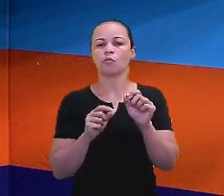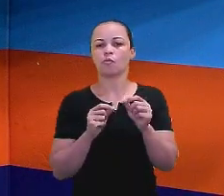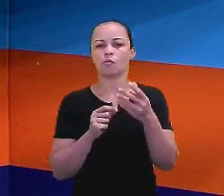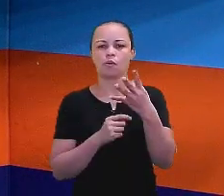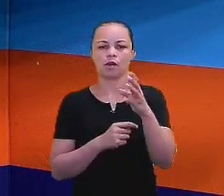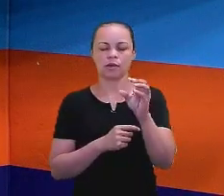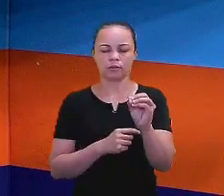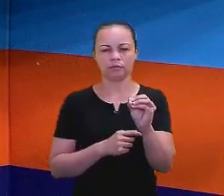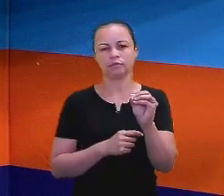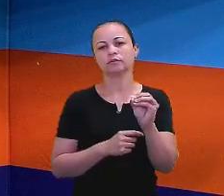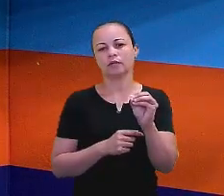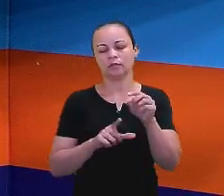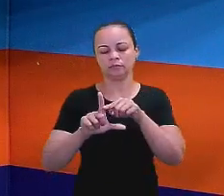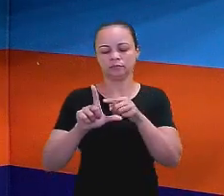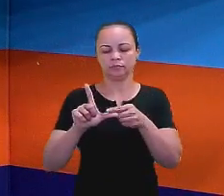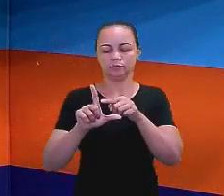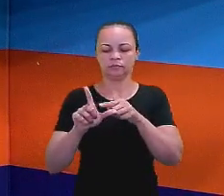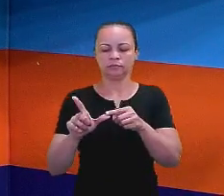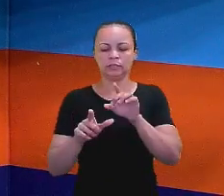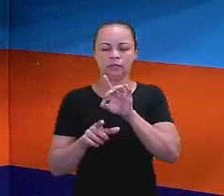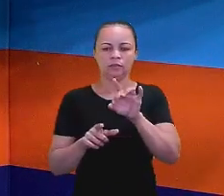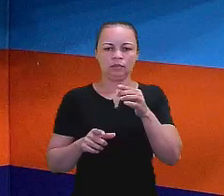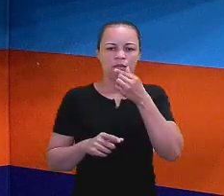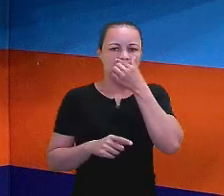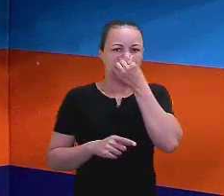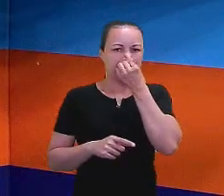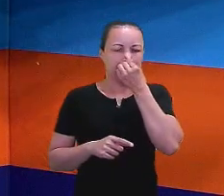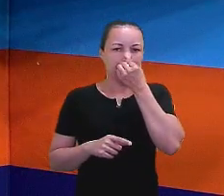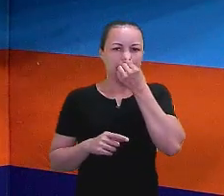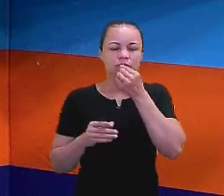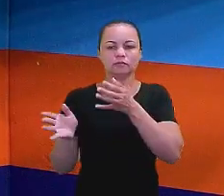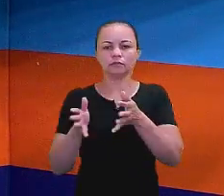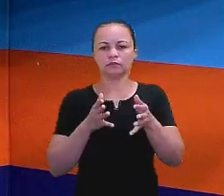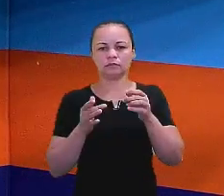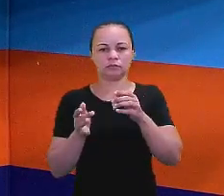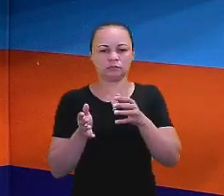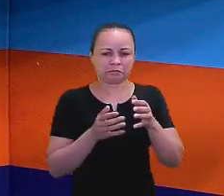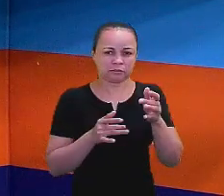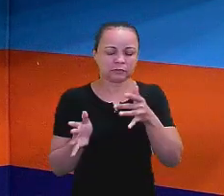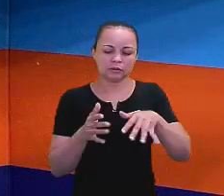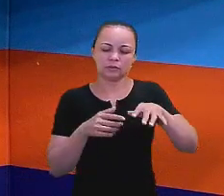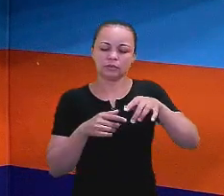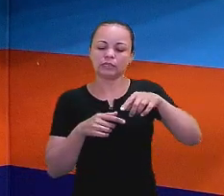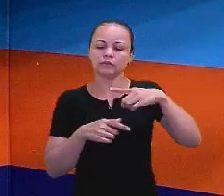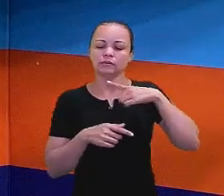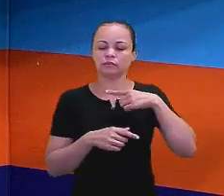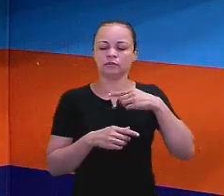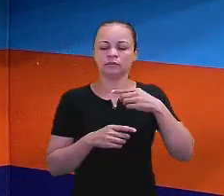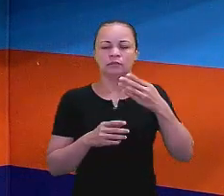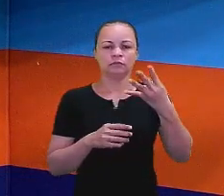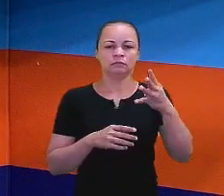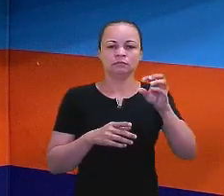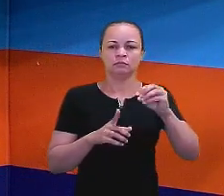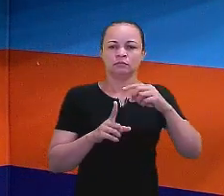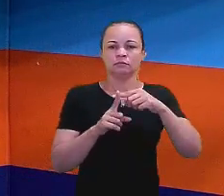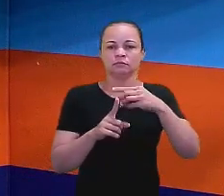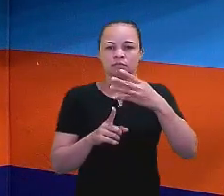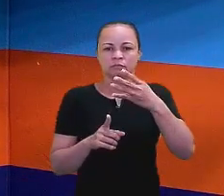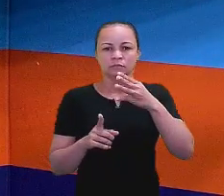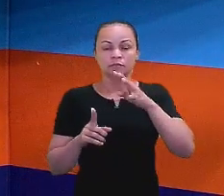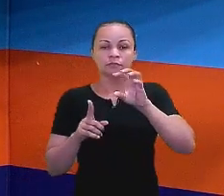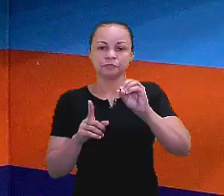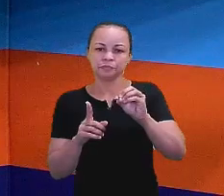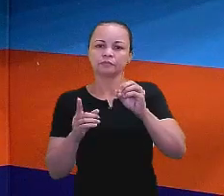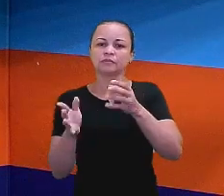um. E aí, dá certo? Dá sim, ó. 100 mais 40, 140, mais 40, 180. A soma dos três ângulos